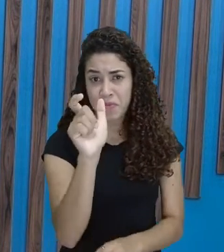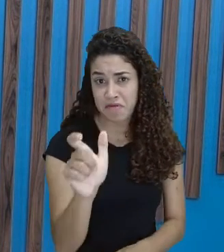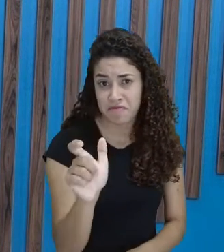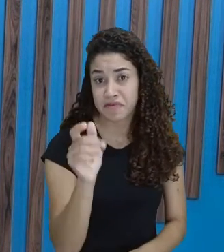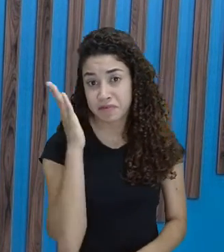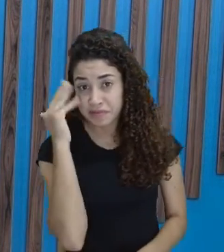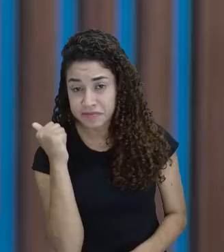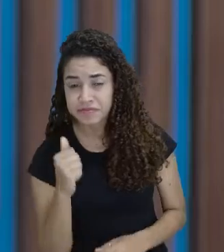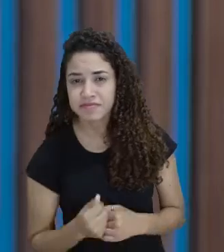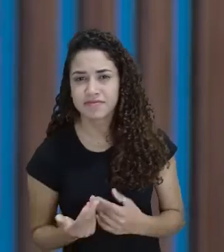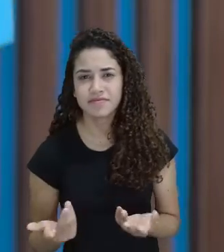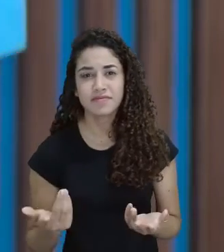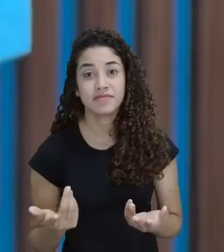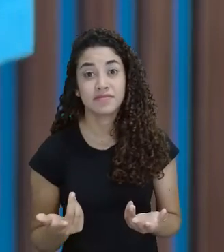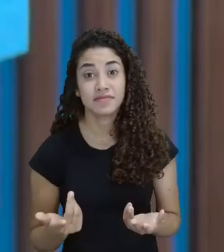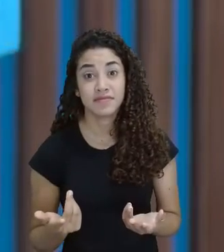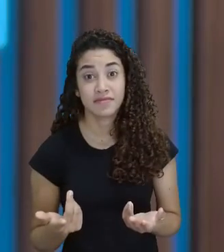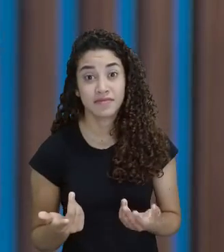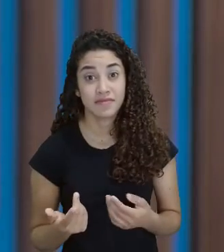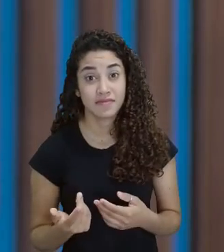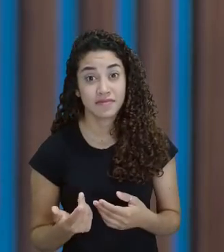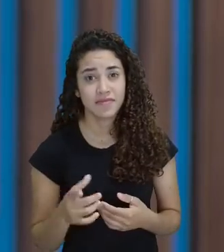professora?